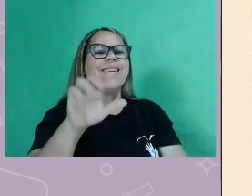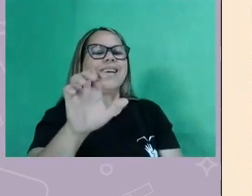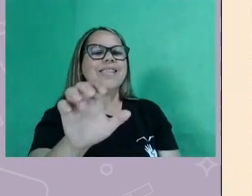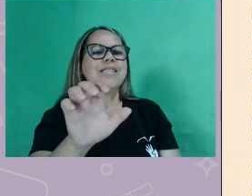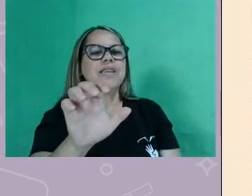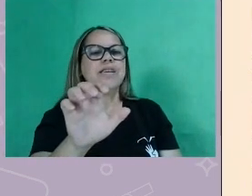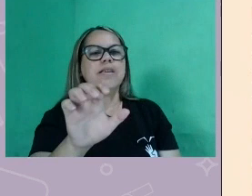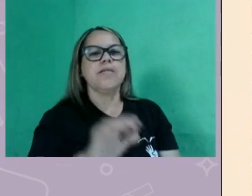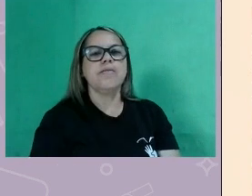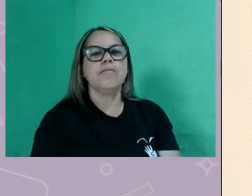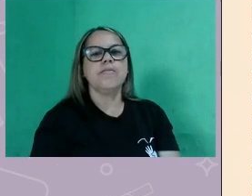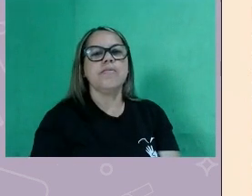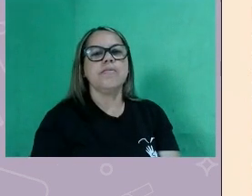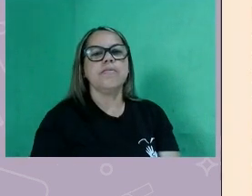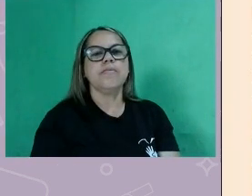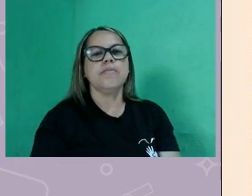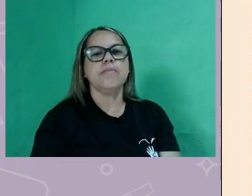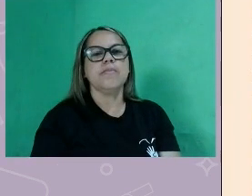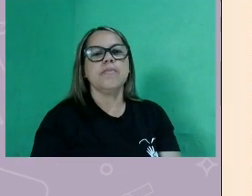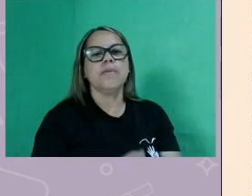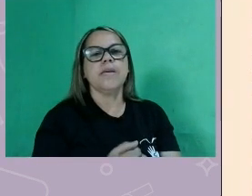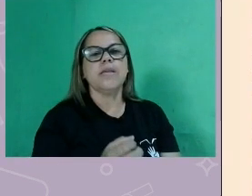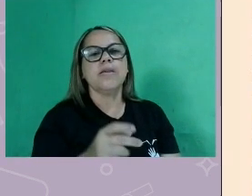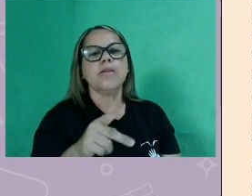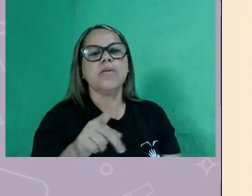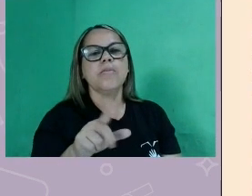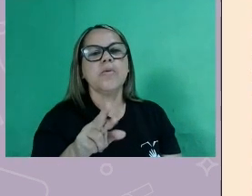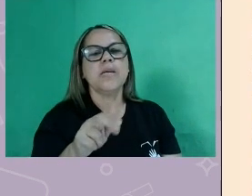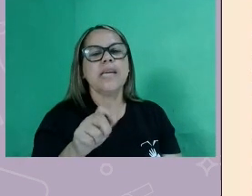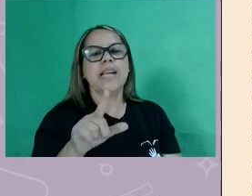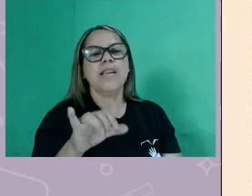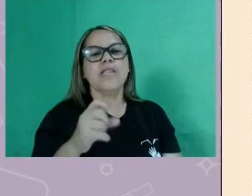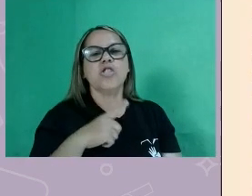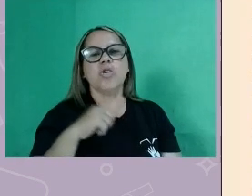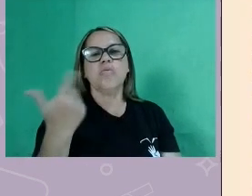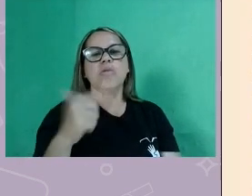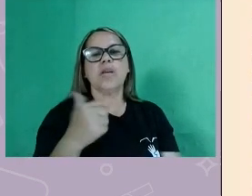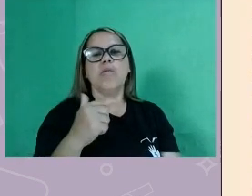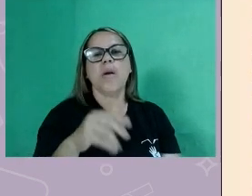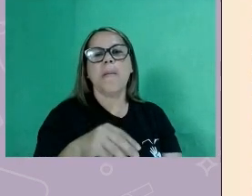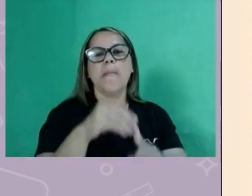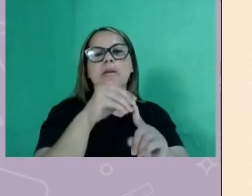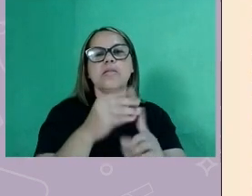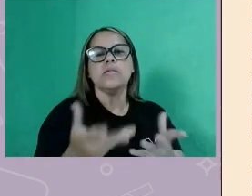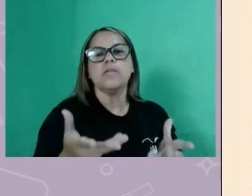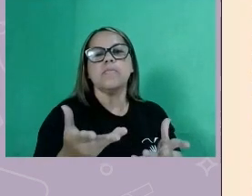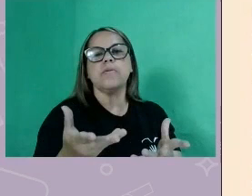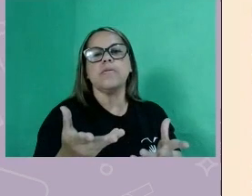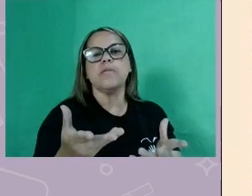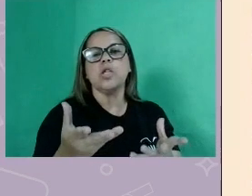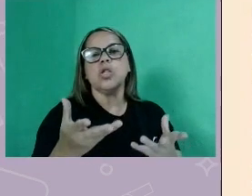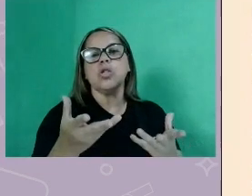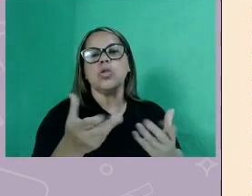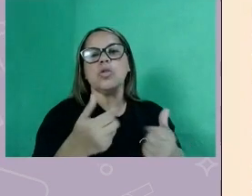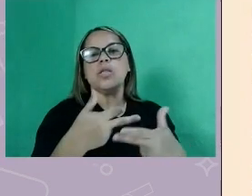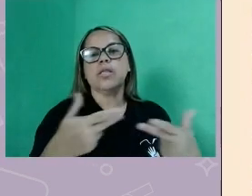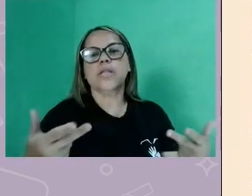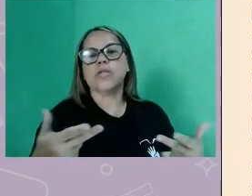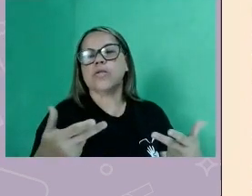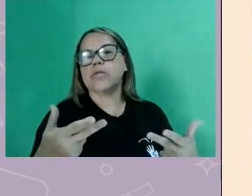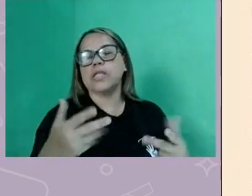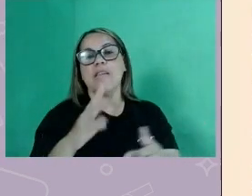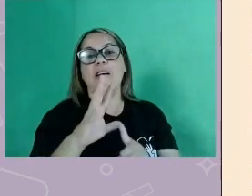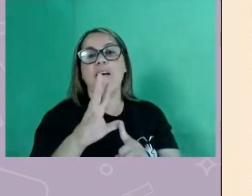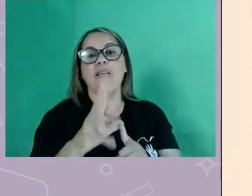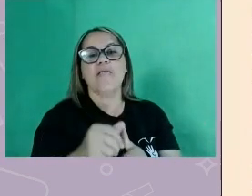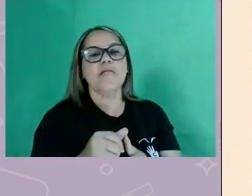pluralistas não existe um único princípio compondo todas as coisas da Fís a Fís era a natureza para os gregos